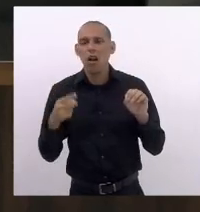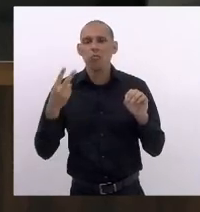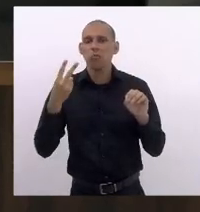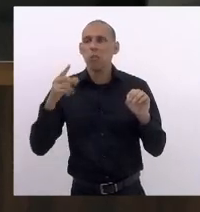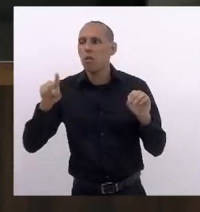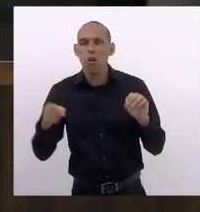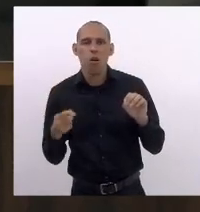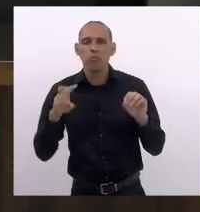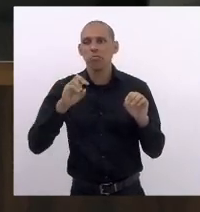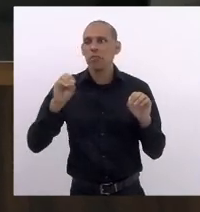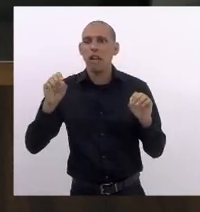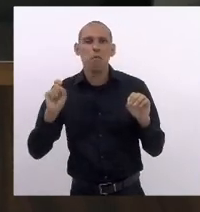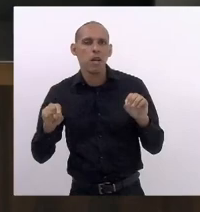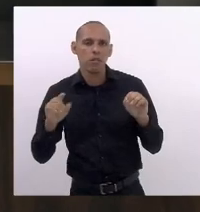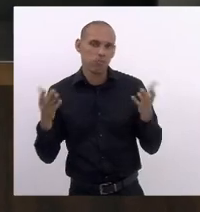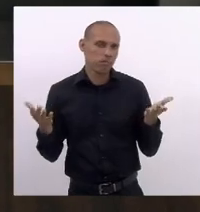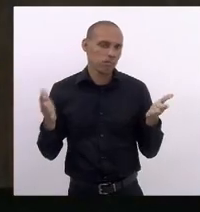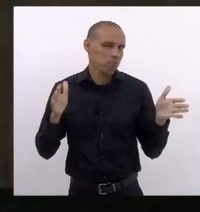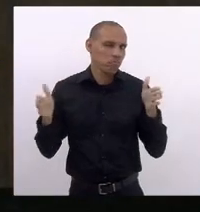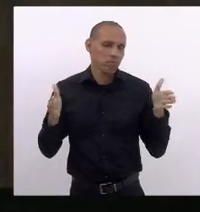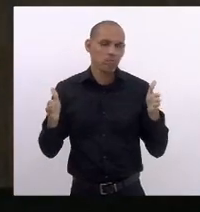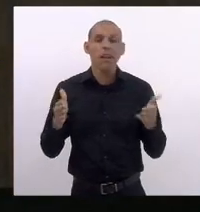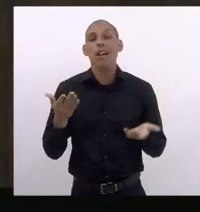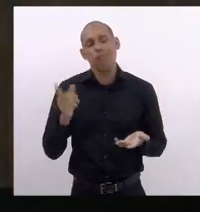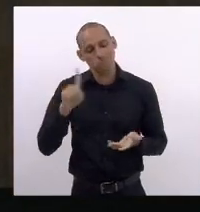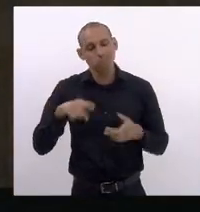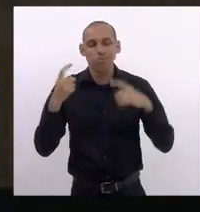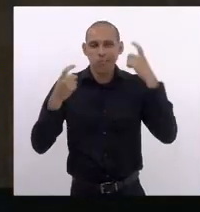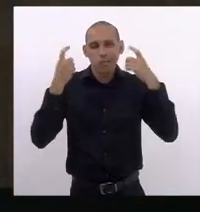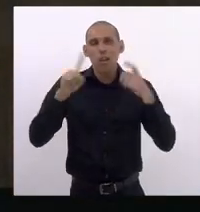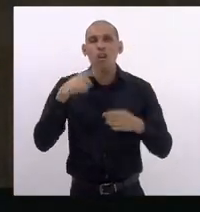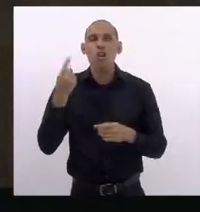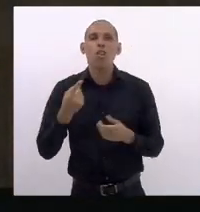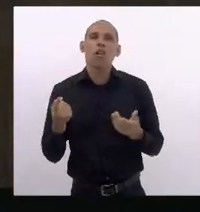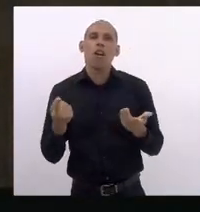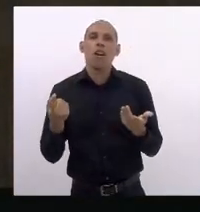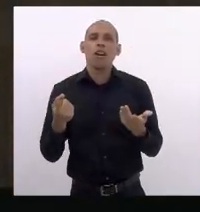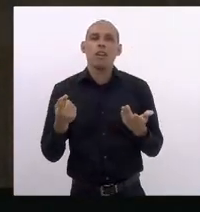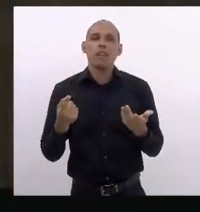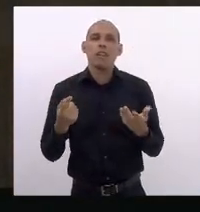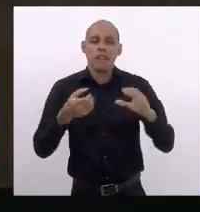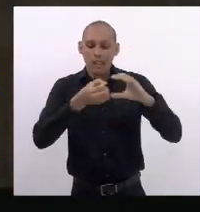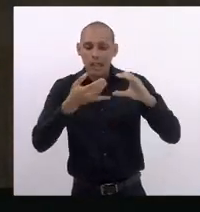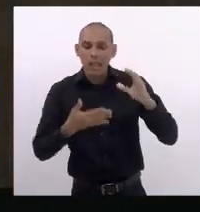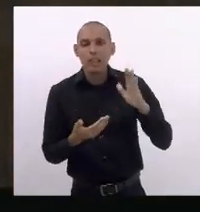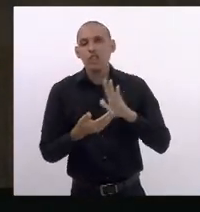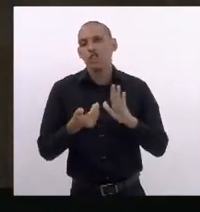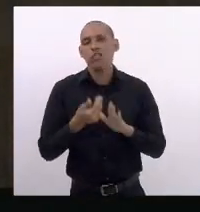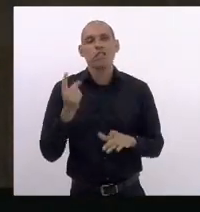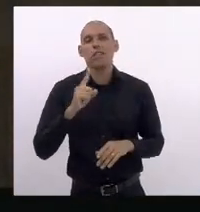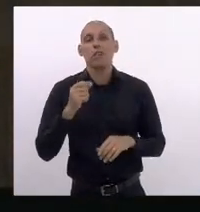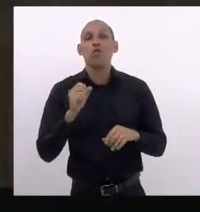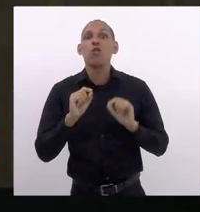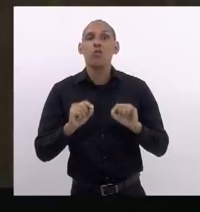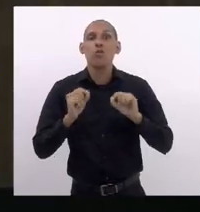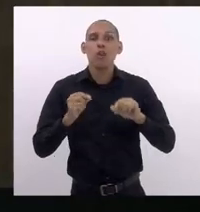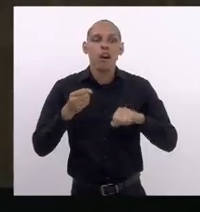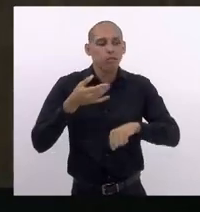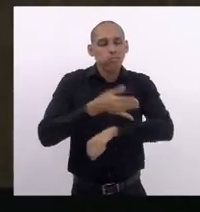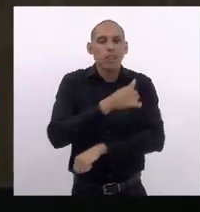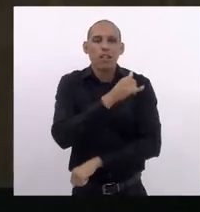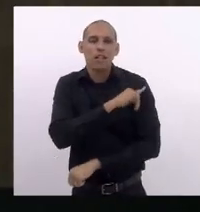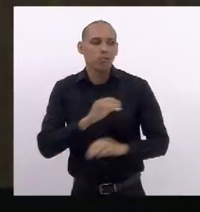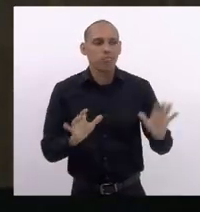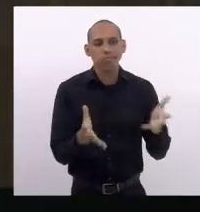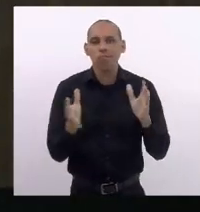gente... Essa é a preocupação para que a gente justamente não desvirtue essa característica do Supera Rio de fomentar aquele setor que gera